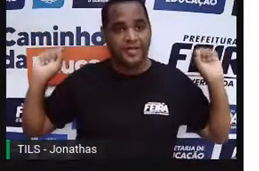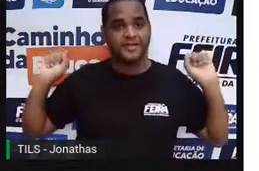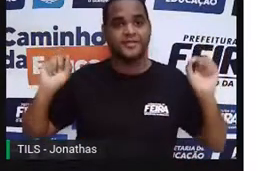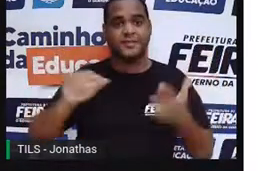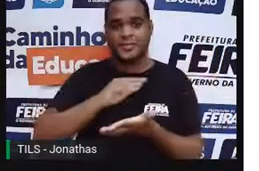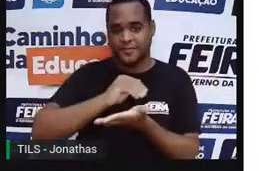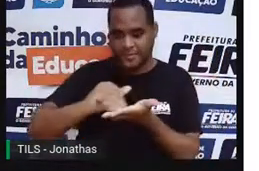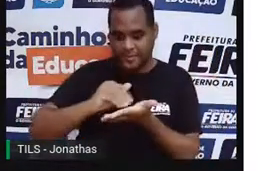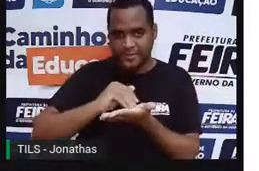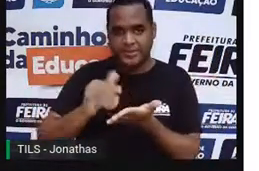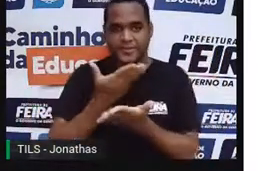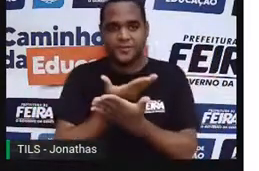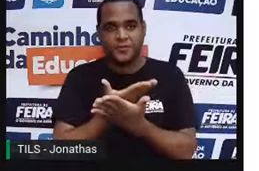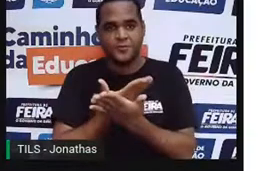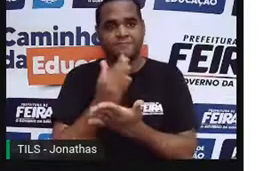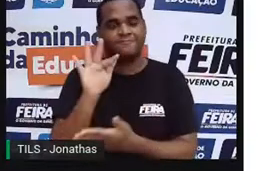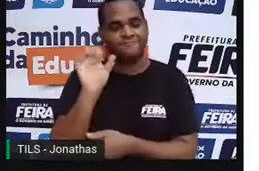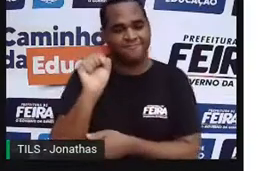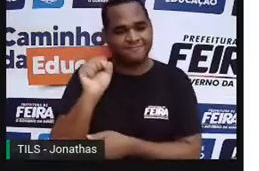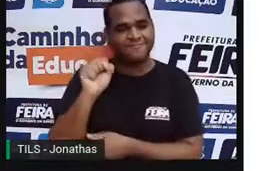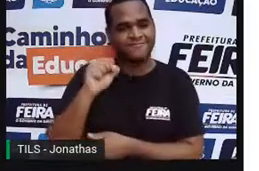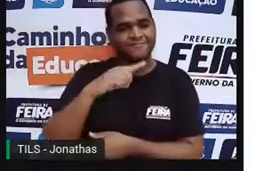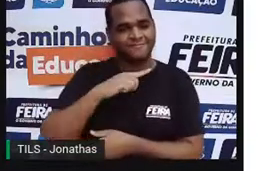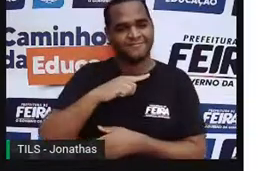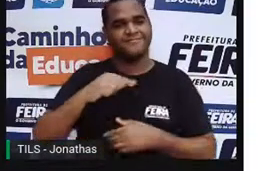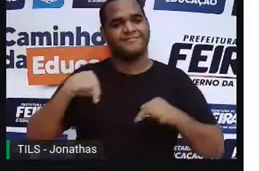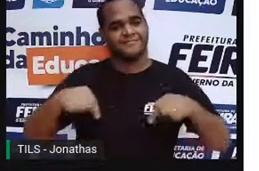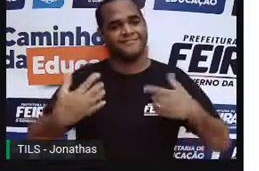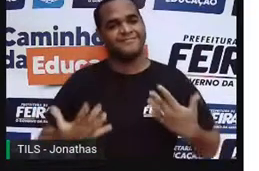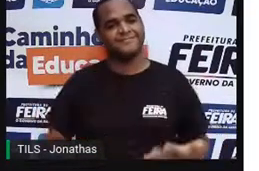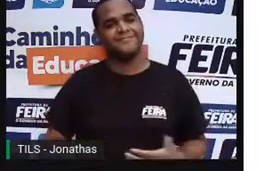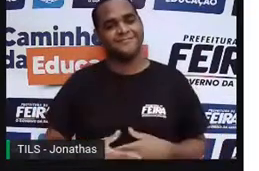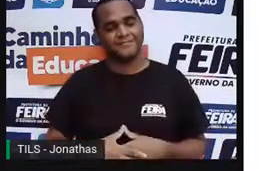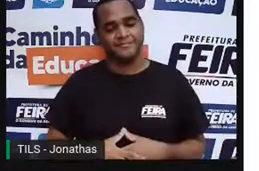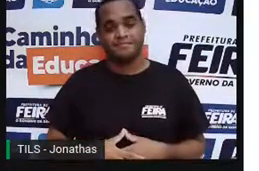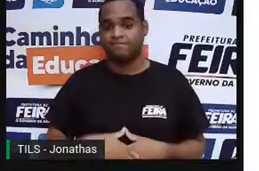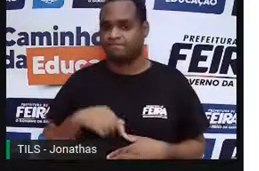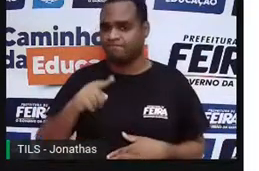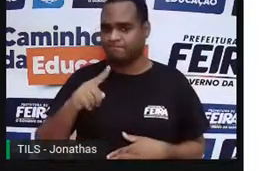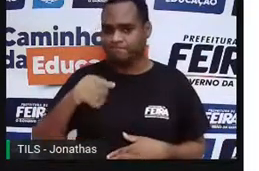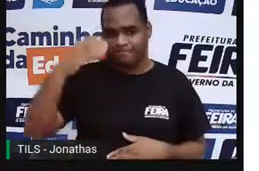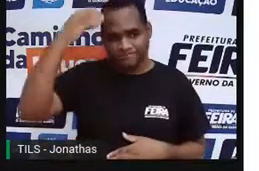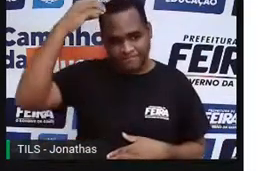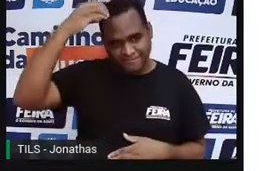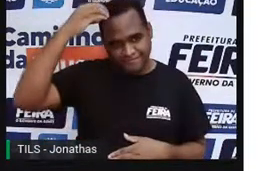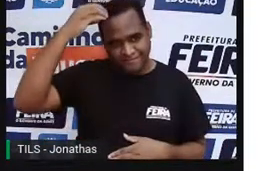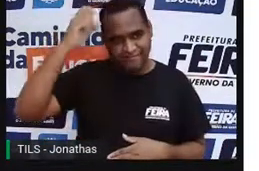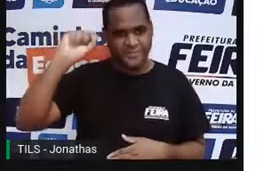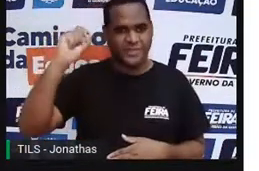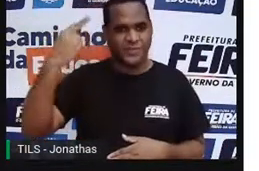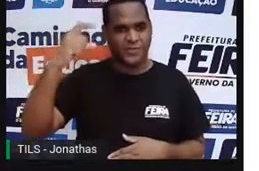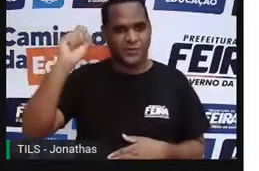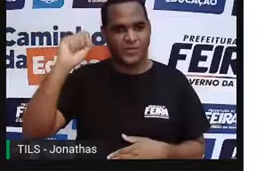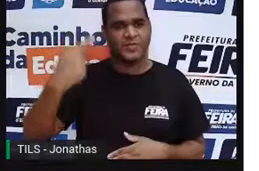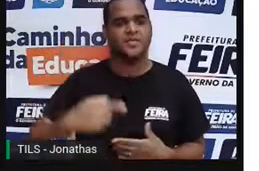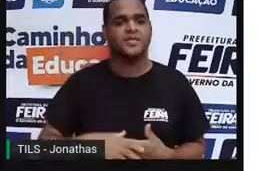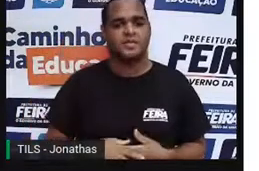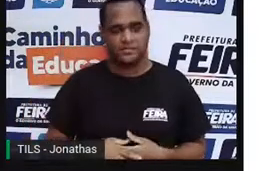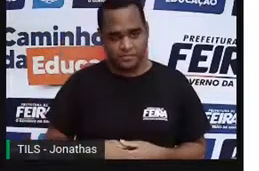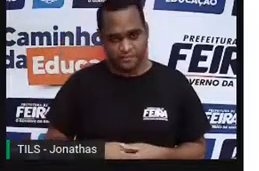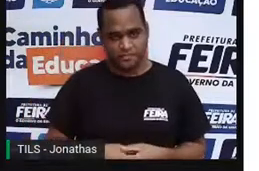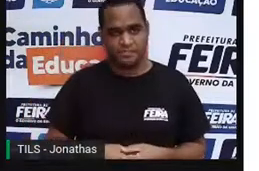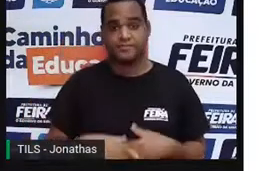Municipal de Educação de Feira de Santana a nossa que lhe disse uma Princesa do Sertão tá bom é